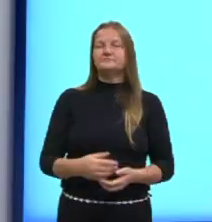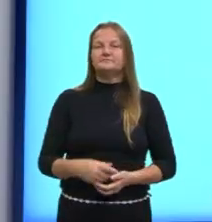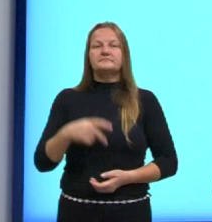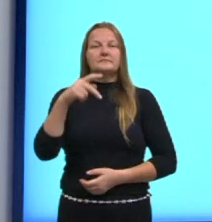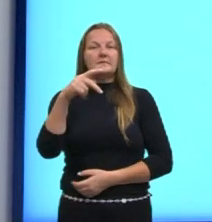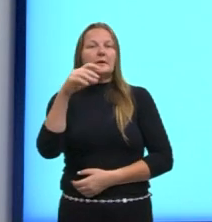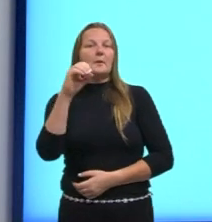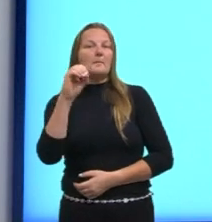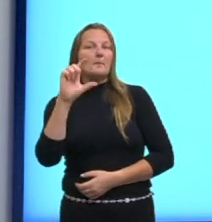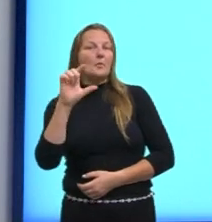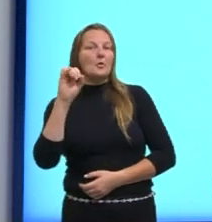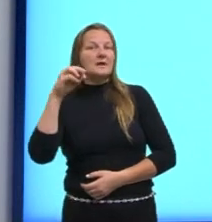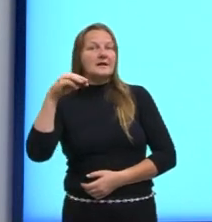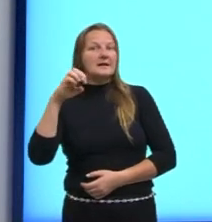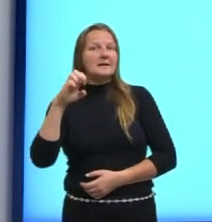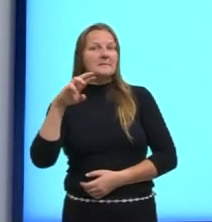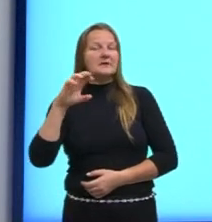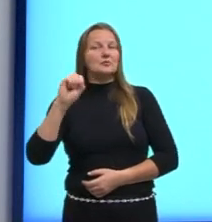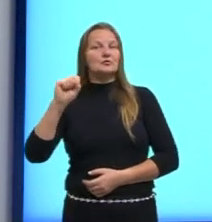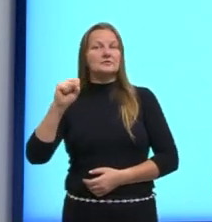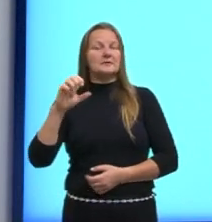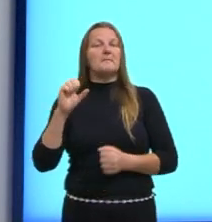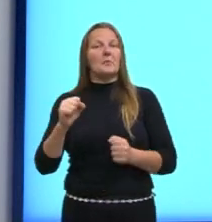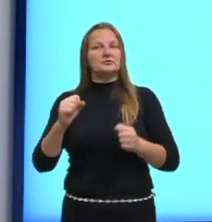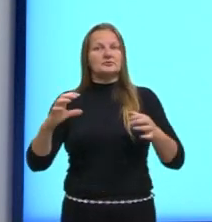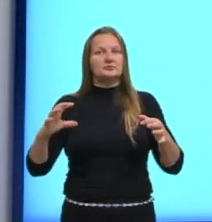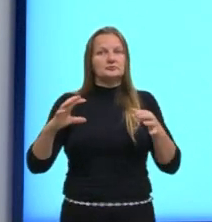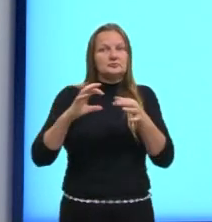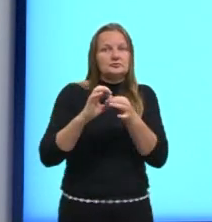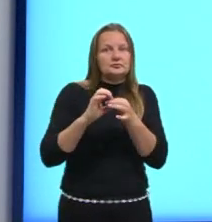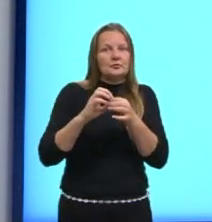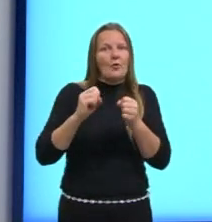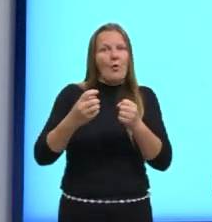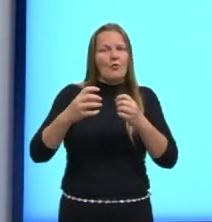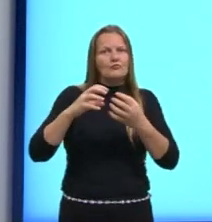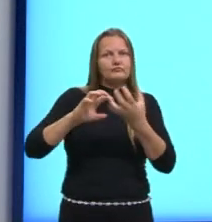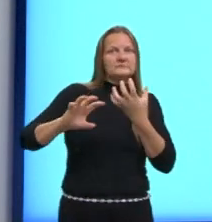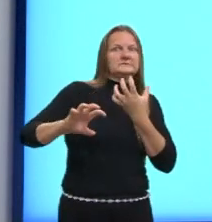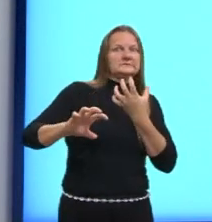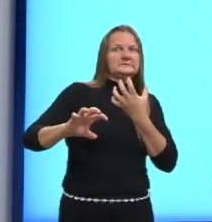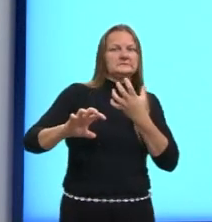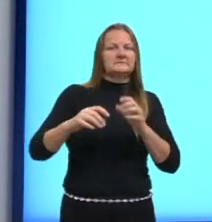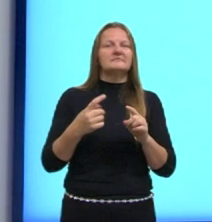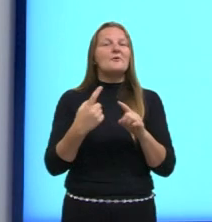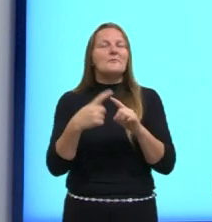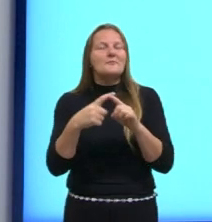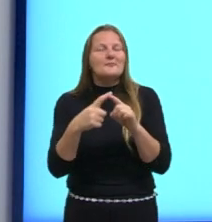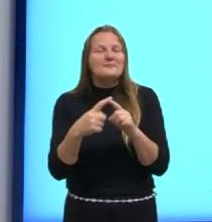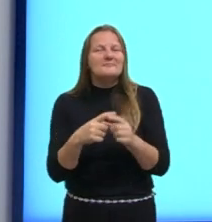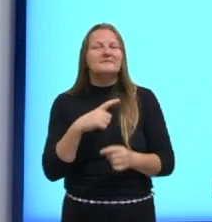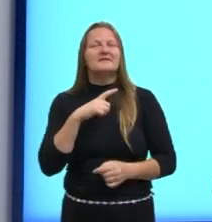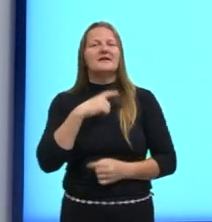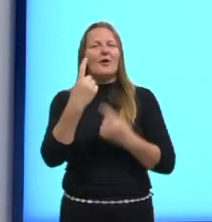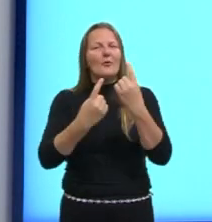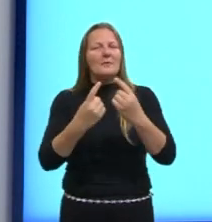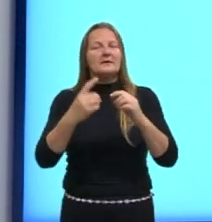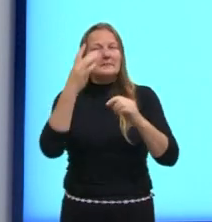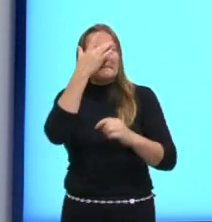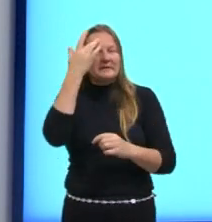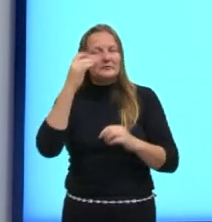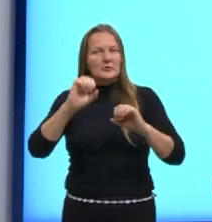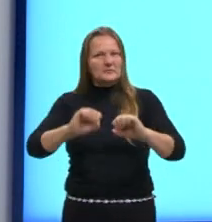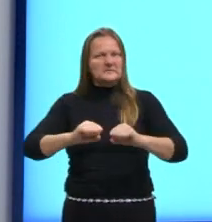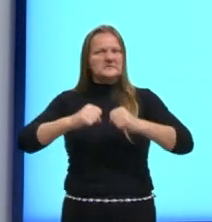polímeros eles podem ser nossos Aliados Ou eles são nossos inimigos né porque tem o pessoal que defende